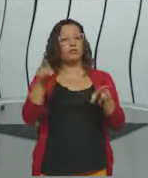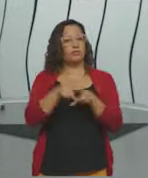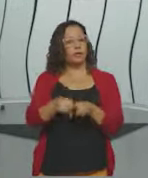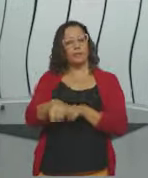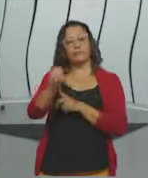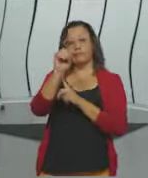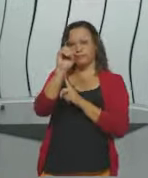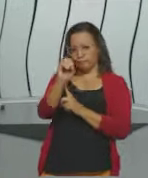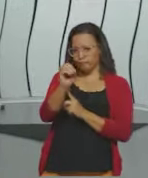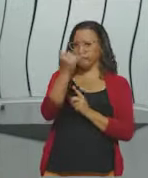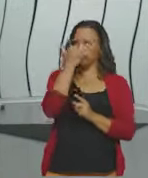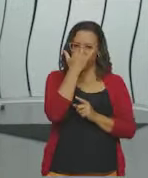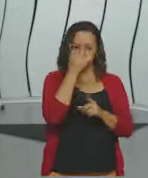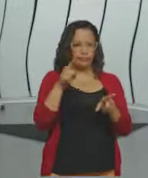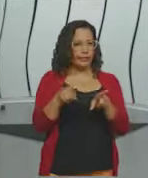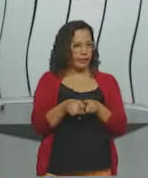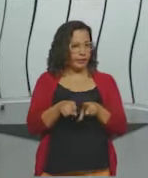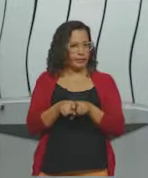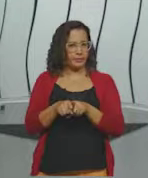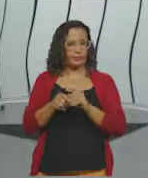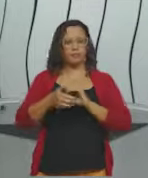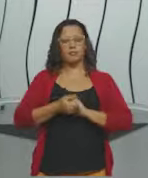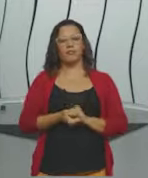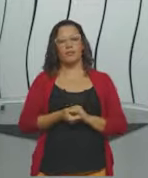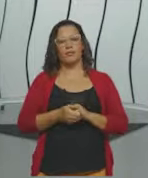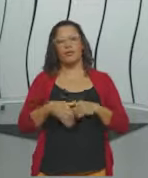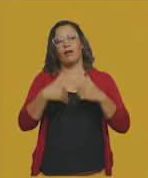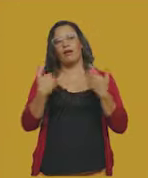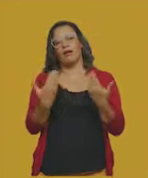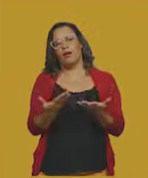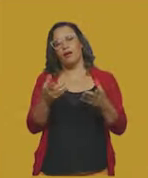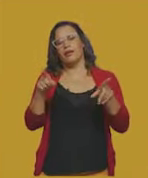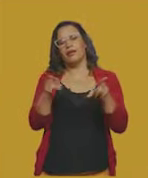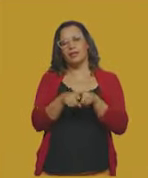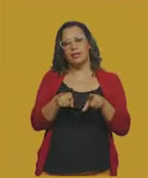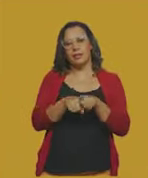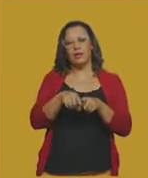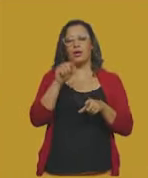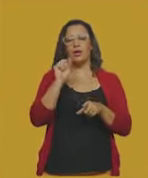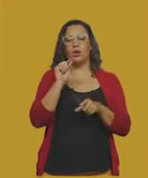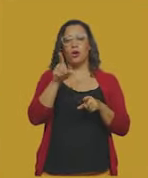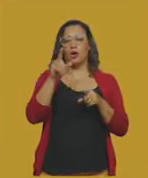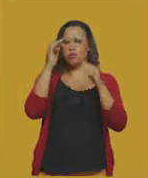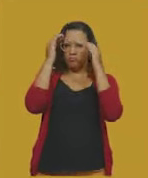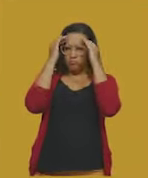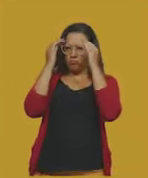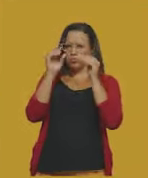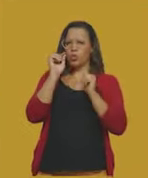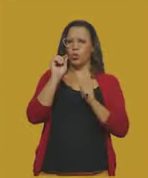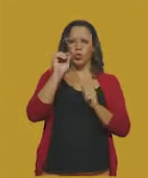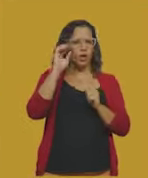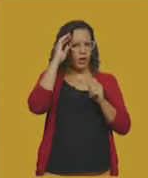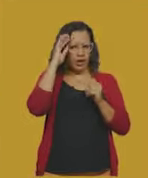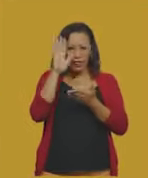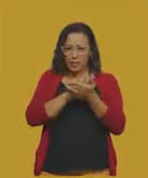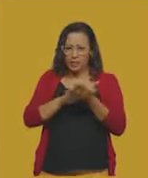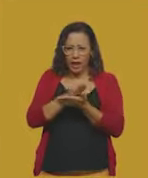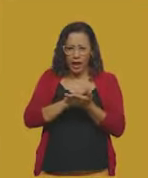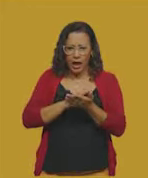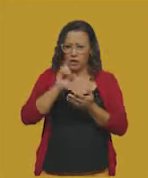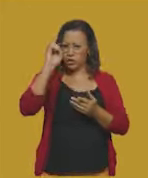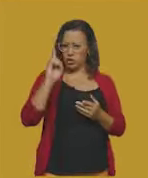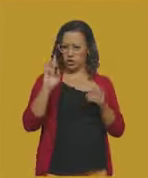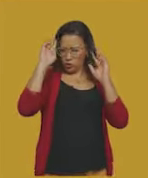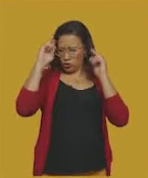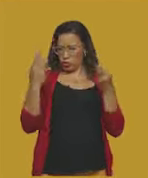beleza? E por fim, desrespeitar os direitos humanos. Essa aqui é clássica, tá? Porque às vezes você tem